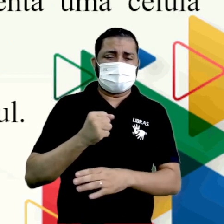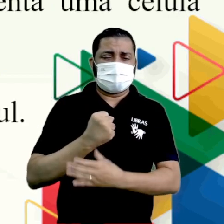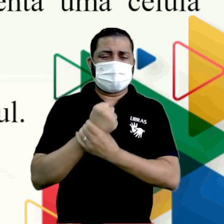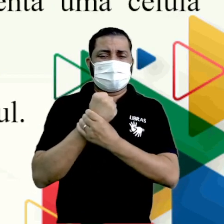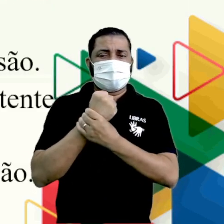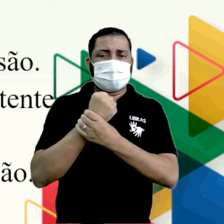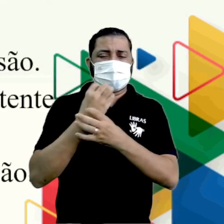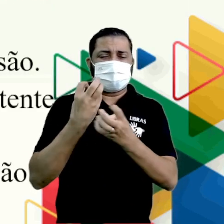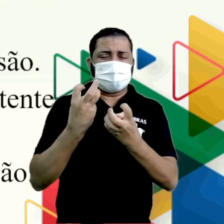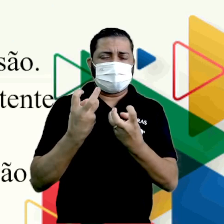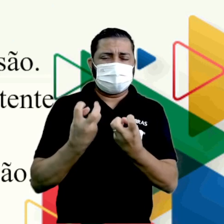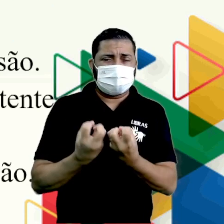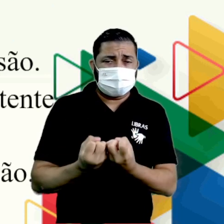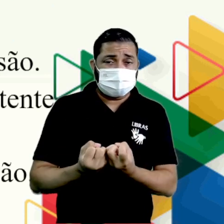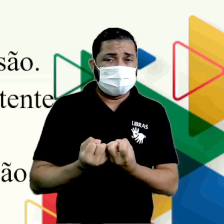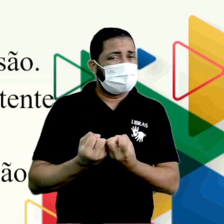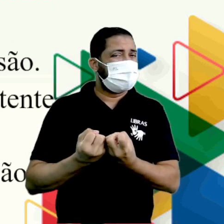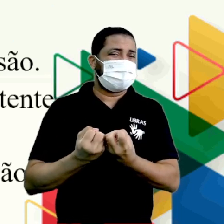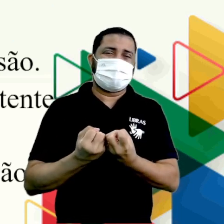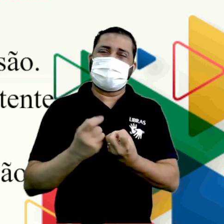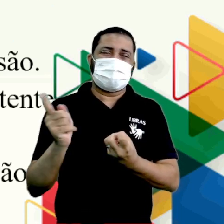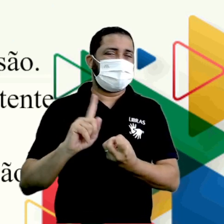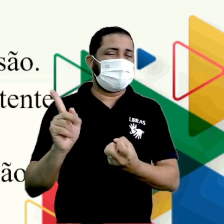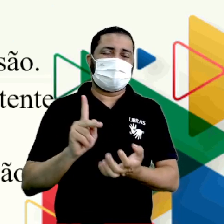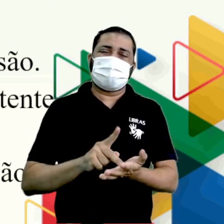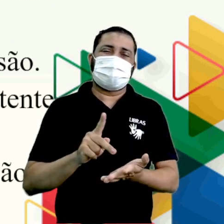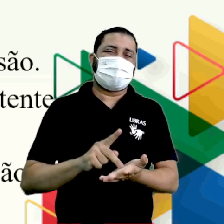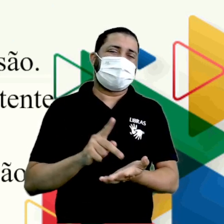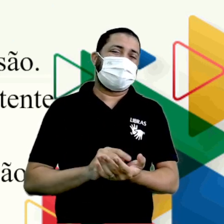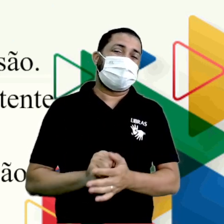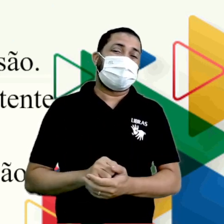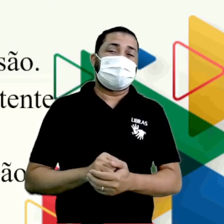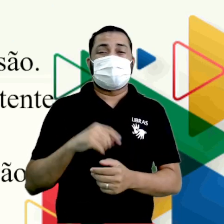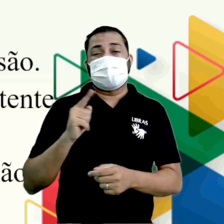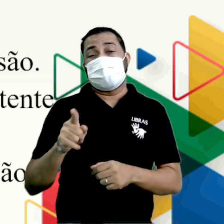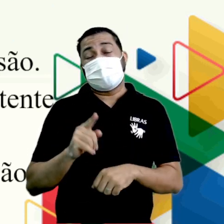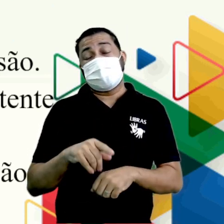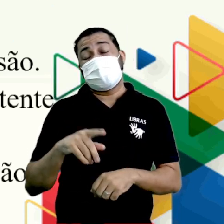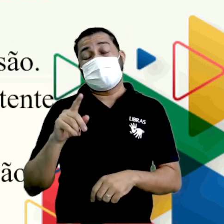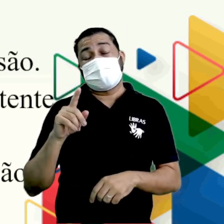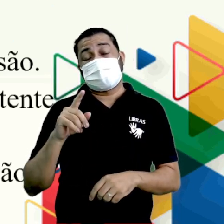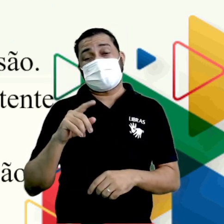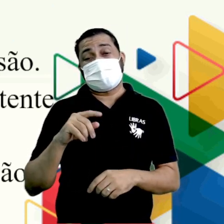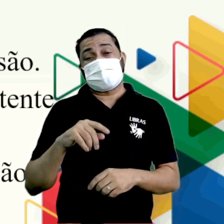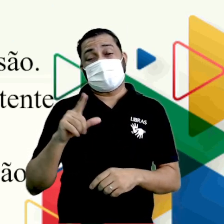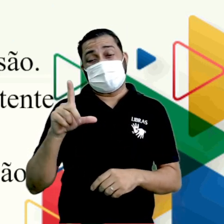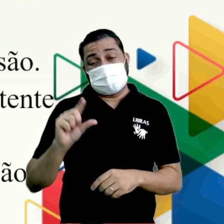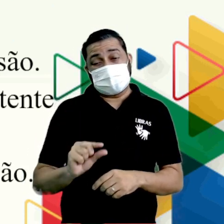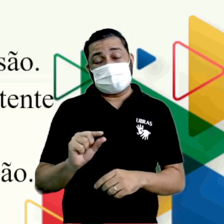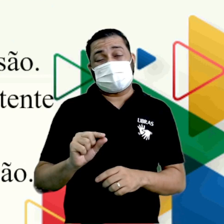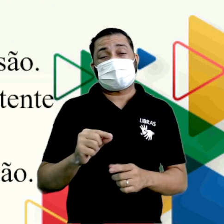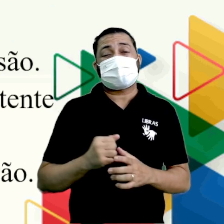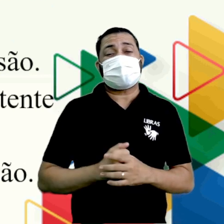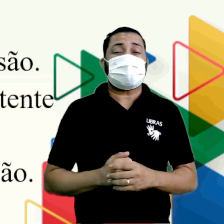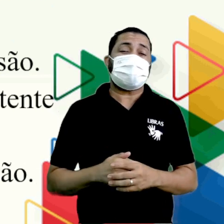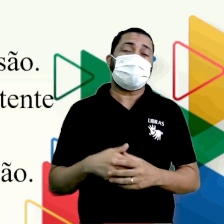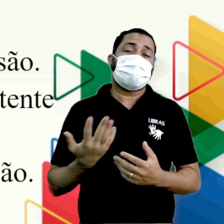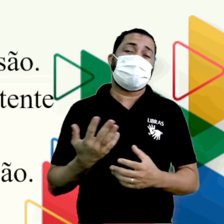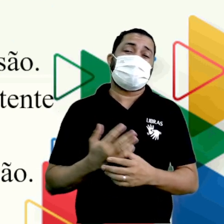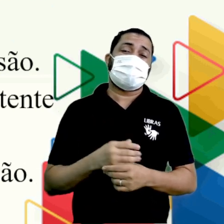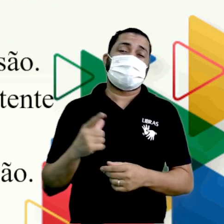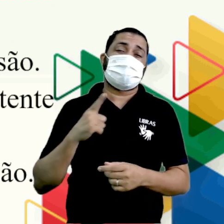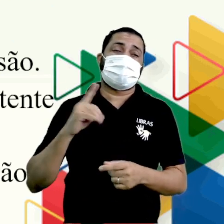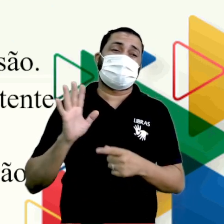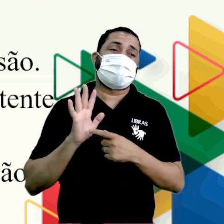resistente à corrosão. E isso não é verdade, ele não é mais. Ele é, na verdade, menos, que é exatamente o que